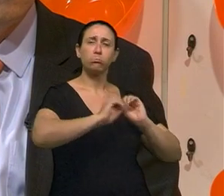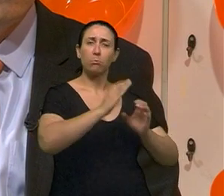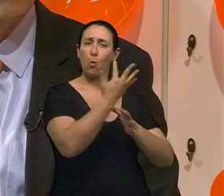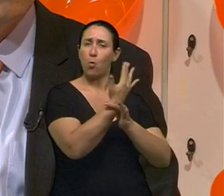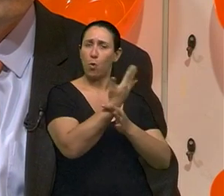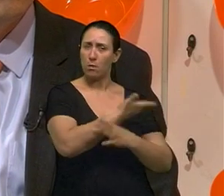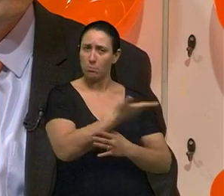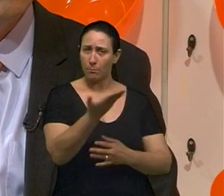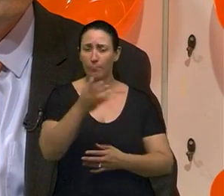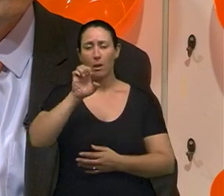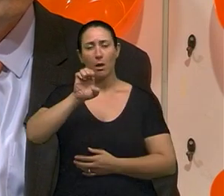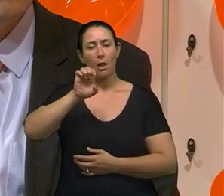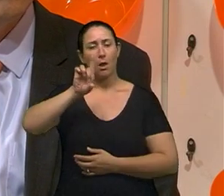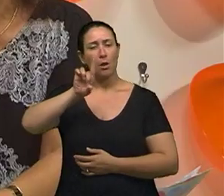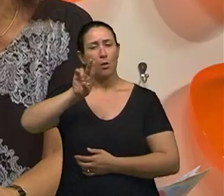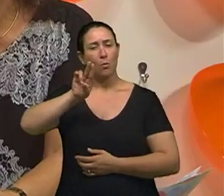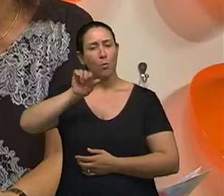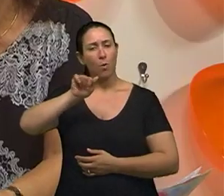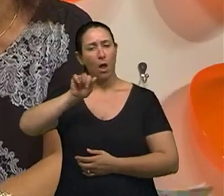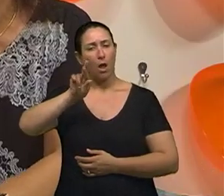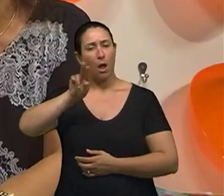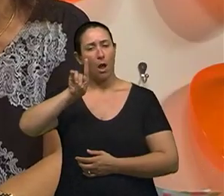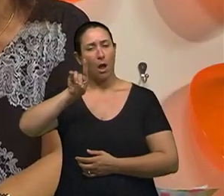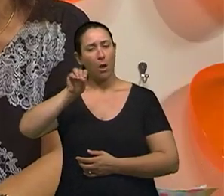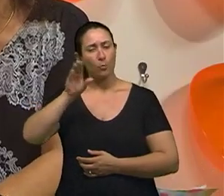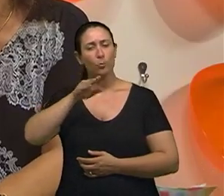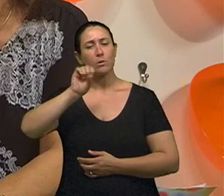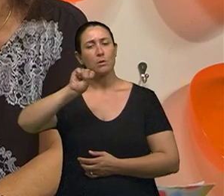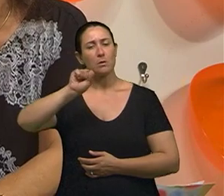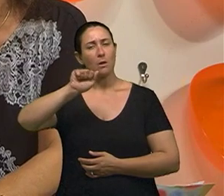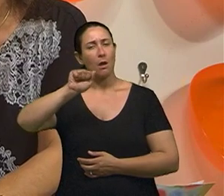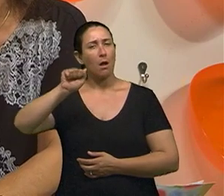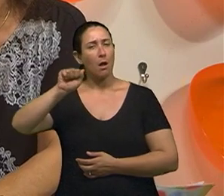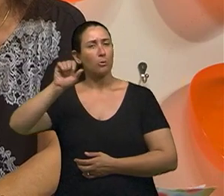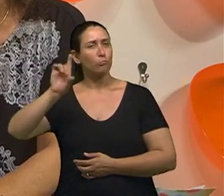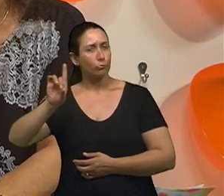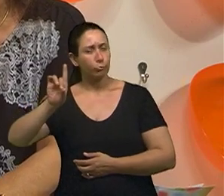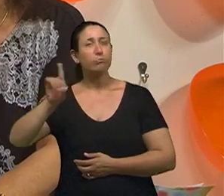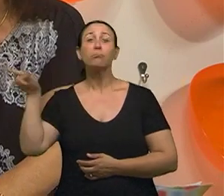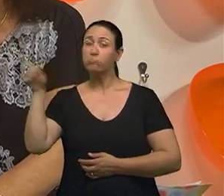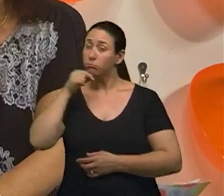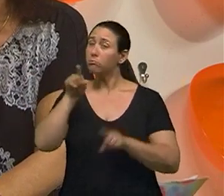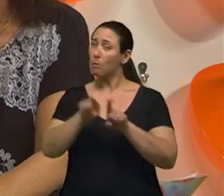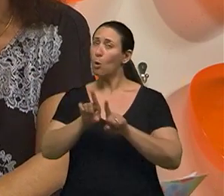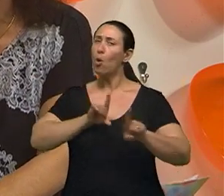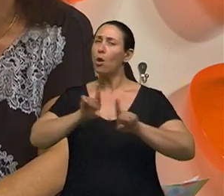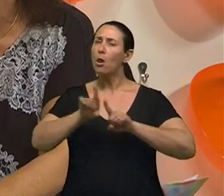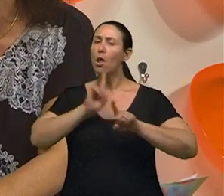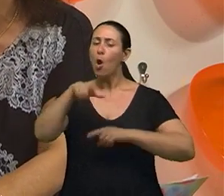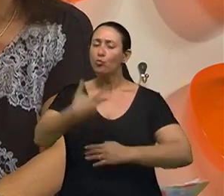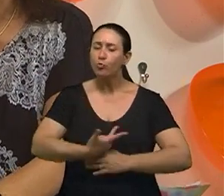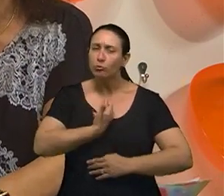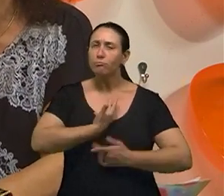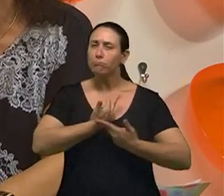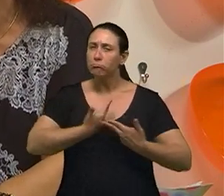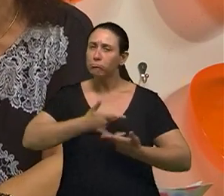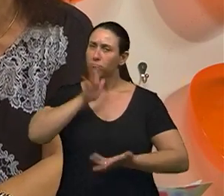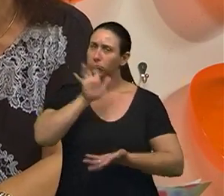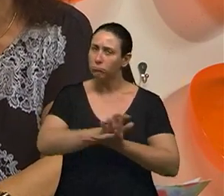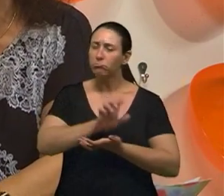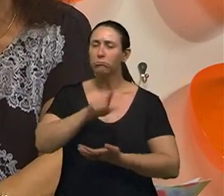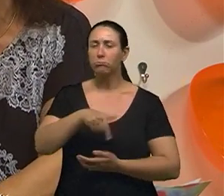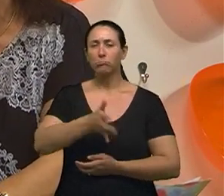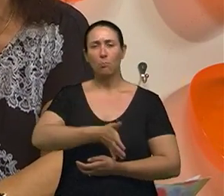Eduardo Keller Saad o doutor também é coordenador do serviço de cirurgia cardiovascular do